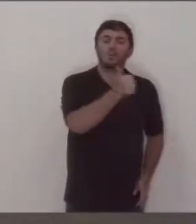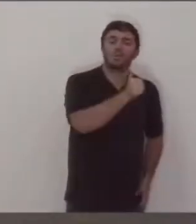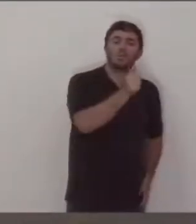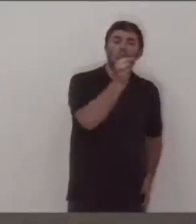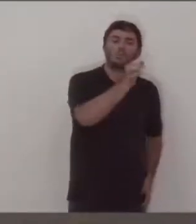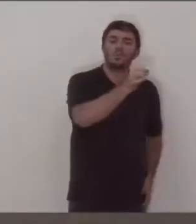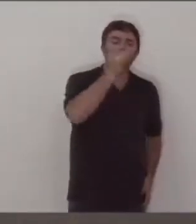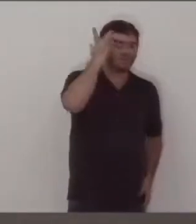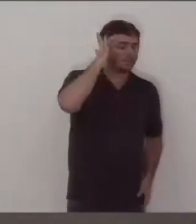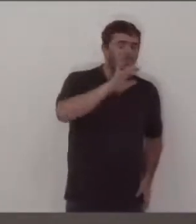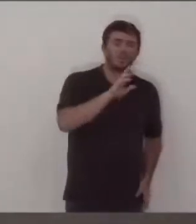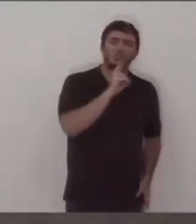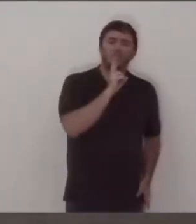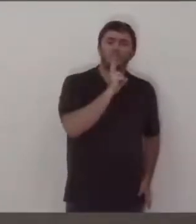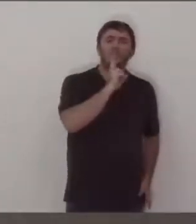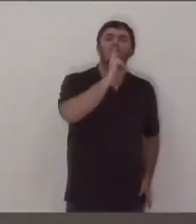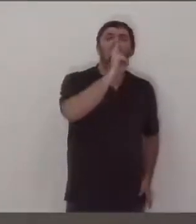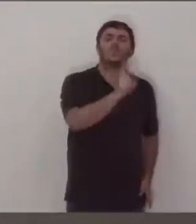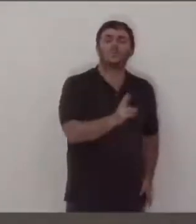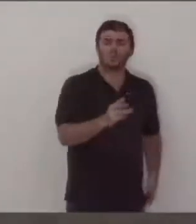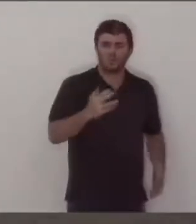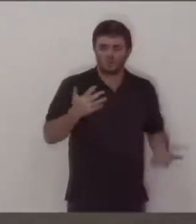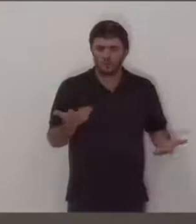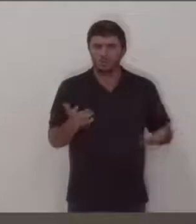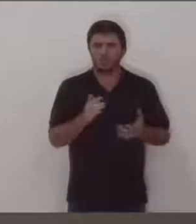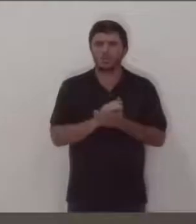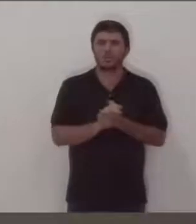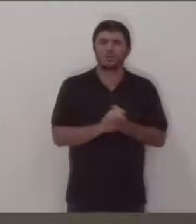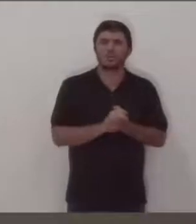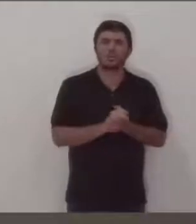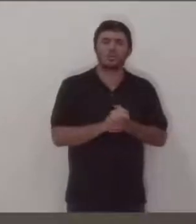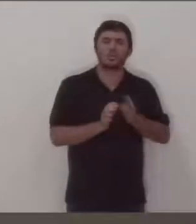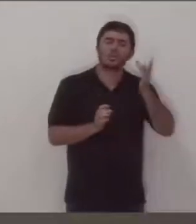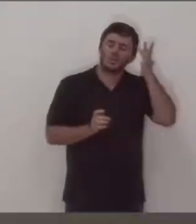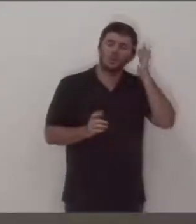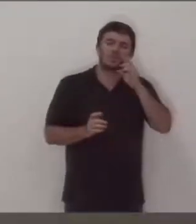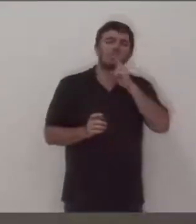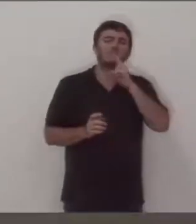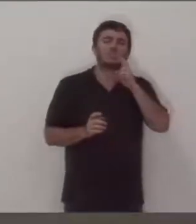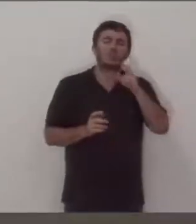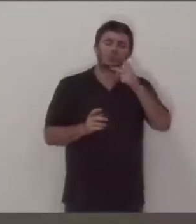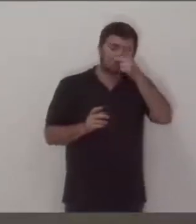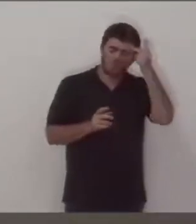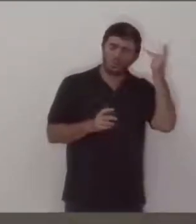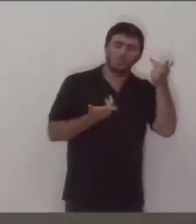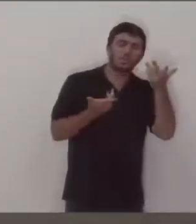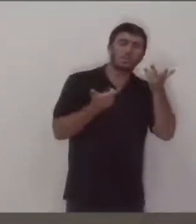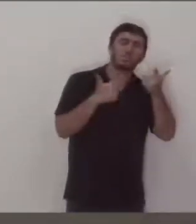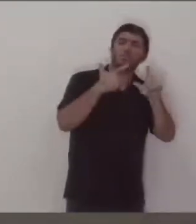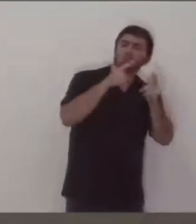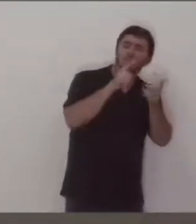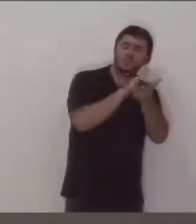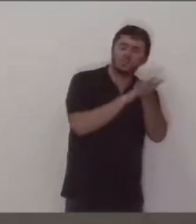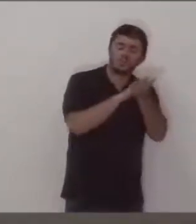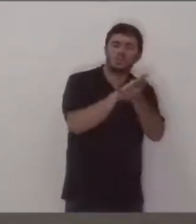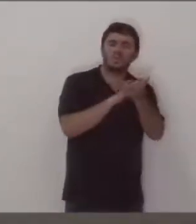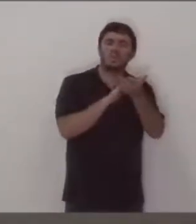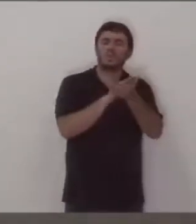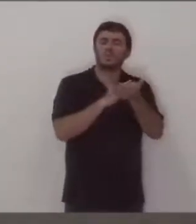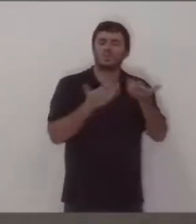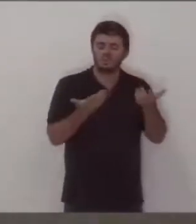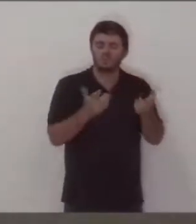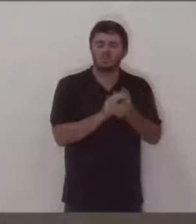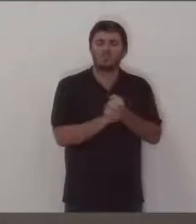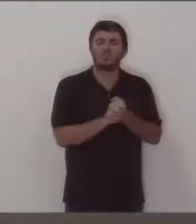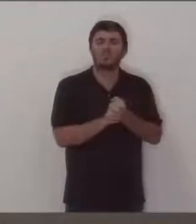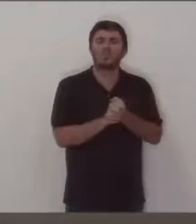ele tem observação lá, não sabia dizer porque a pessoa trabalha, ou vem só no final de semana, ou aluga a casa, etc. Qual que é o resumo que a gente tem